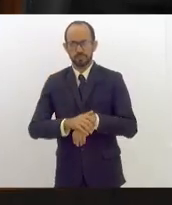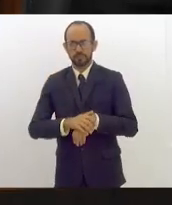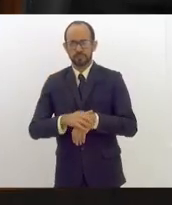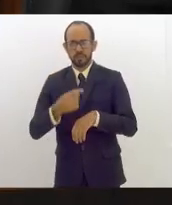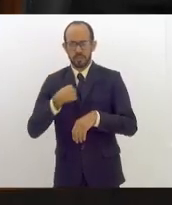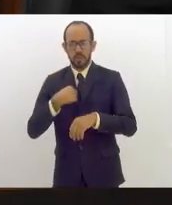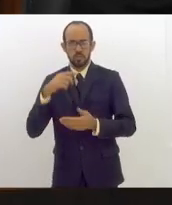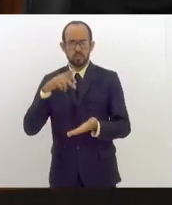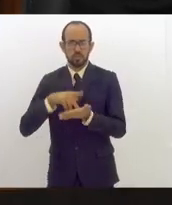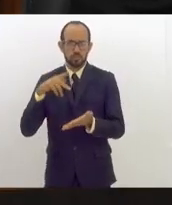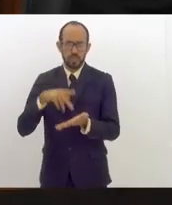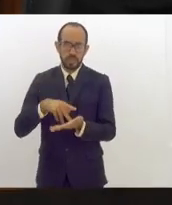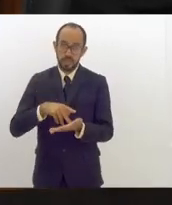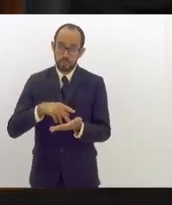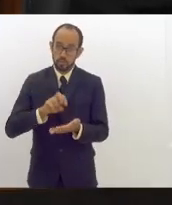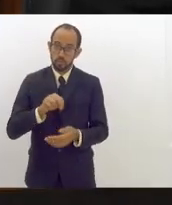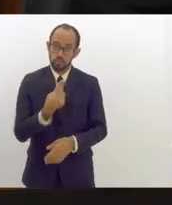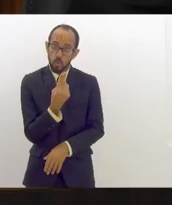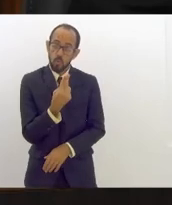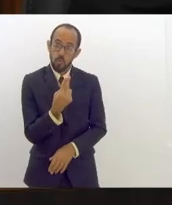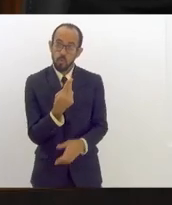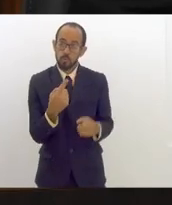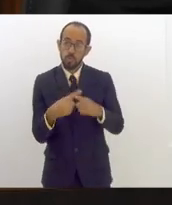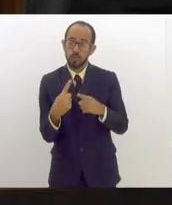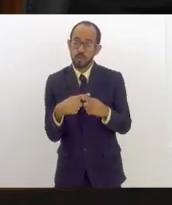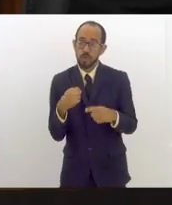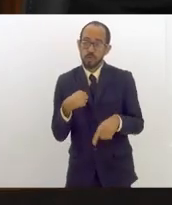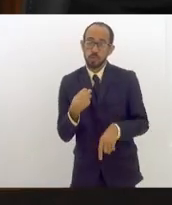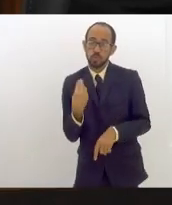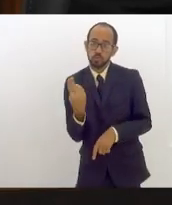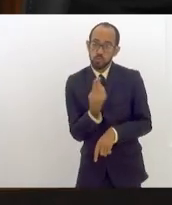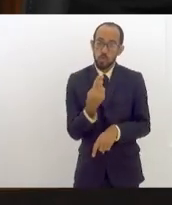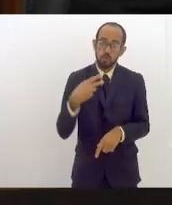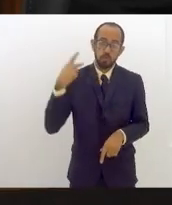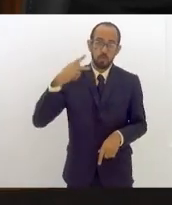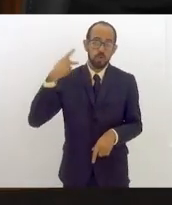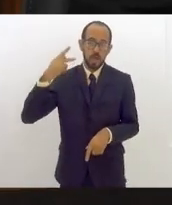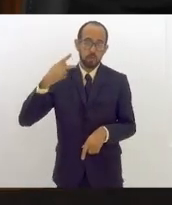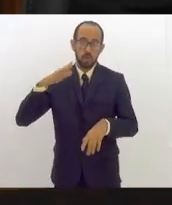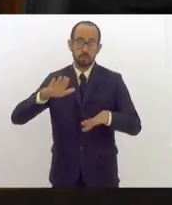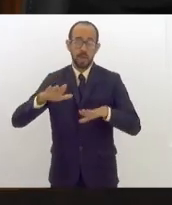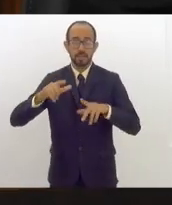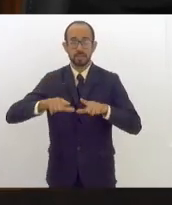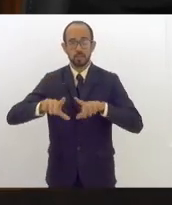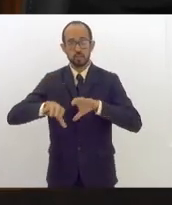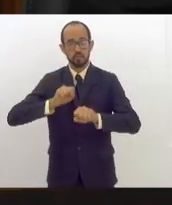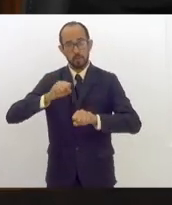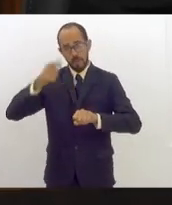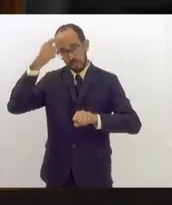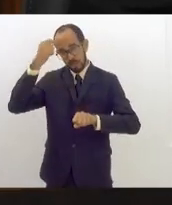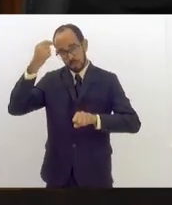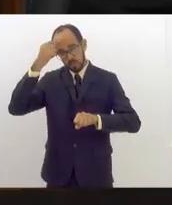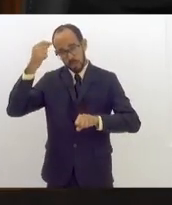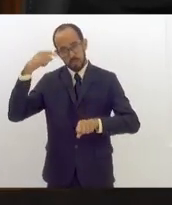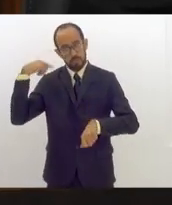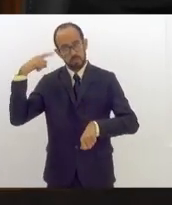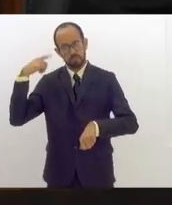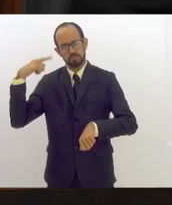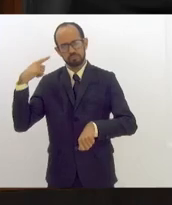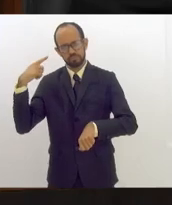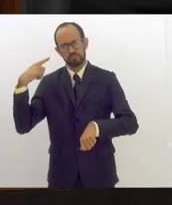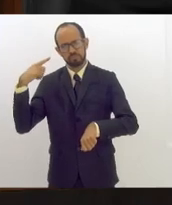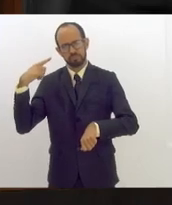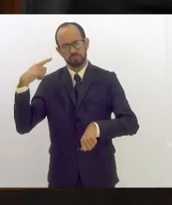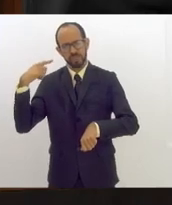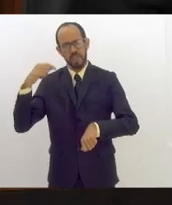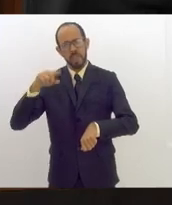quem é o verdadeiramente sou porque como procurador eu estou minha graduação é aí e como é importante